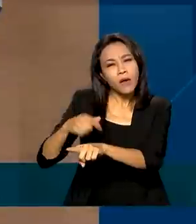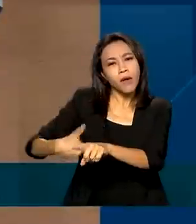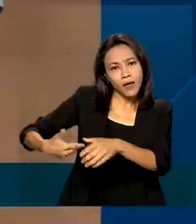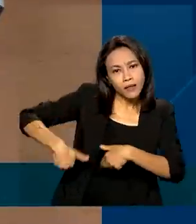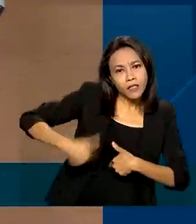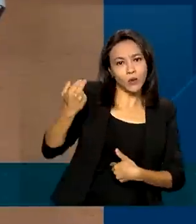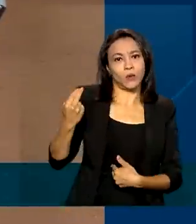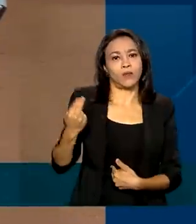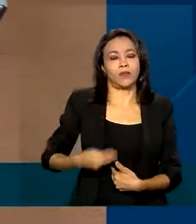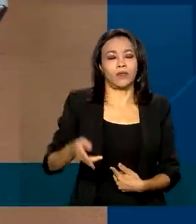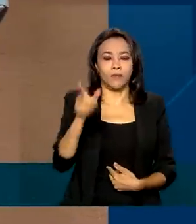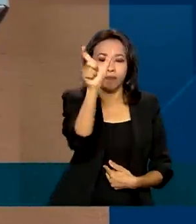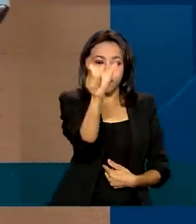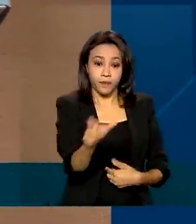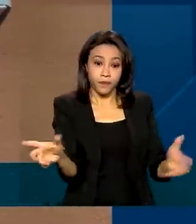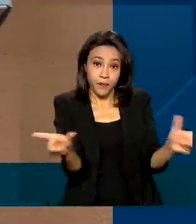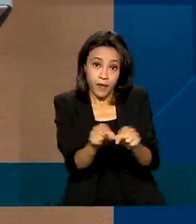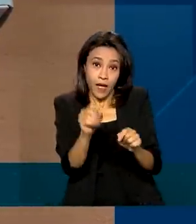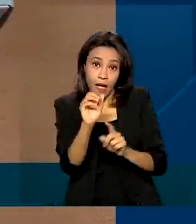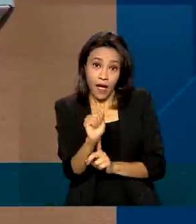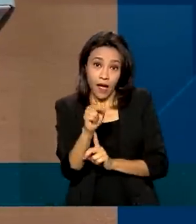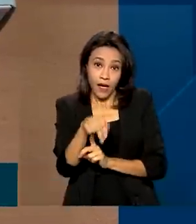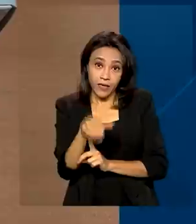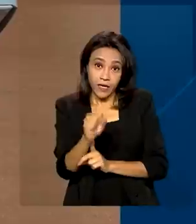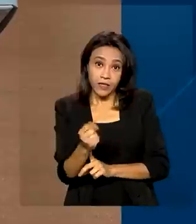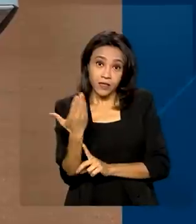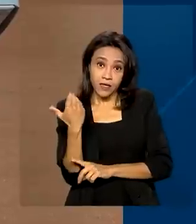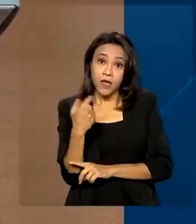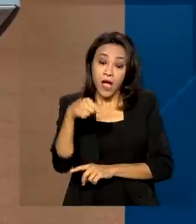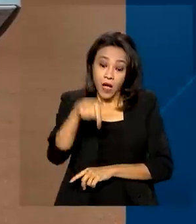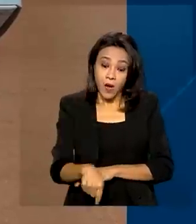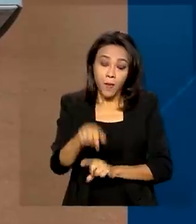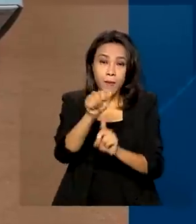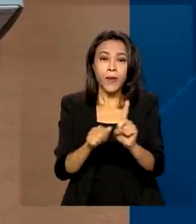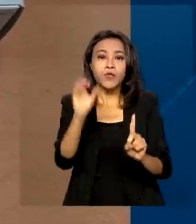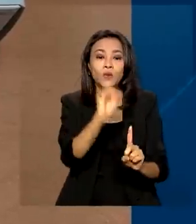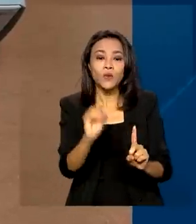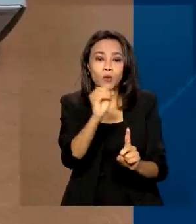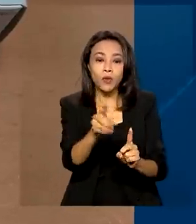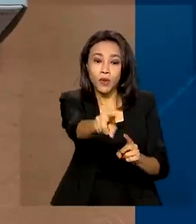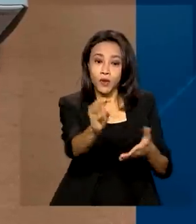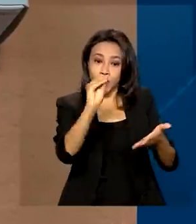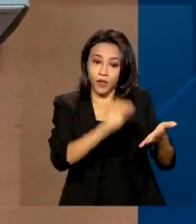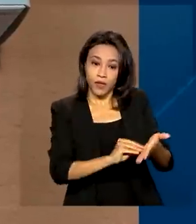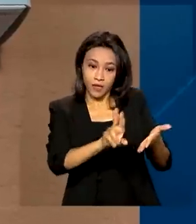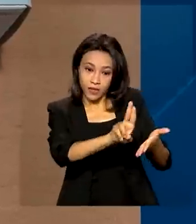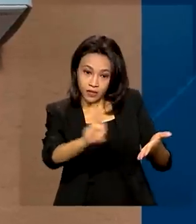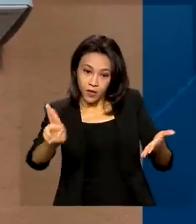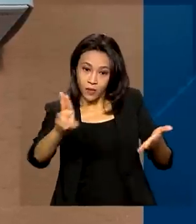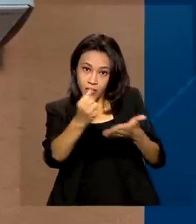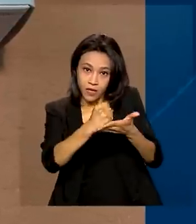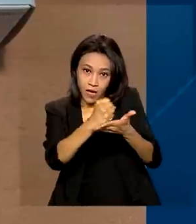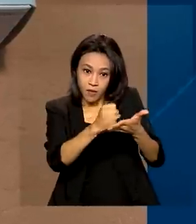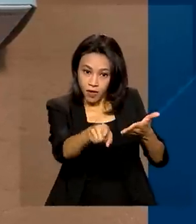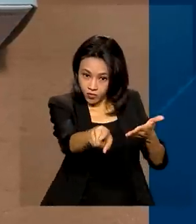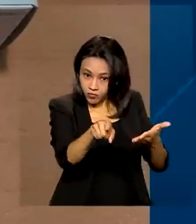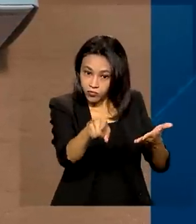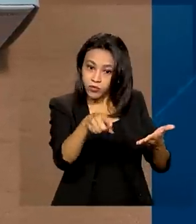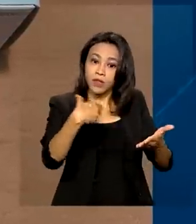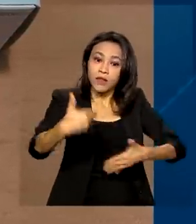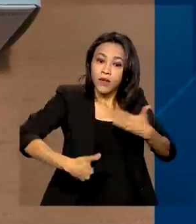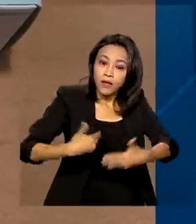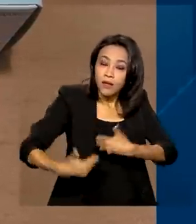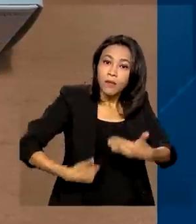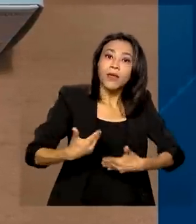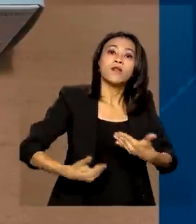a NS também aprovou agora em outubro a inclusão do medicamento réguara para o tratamento de